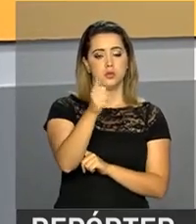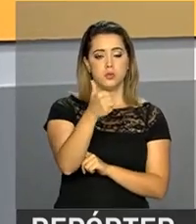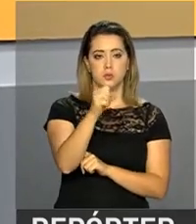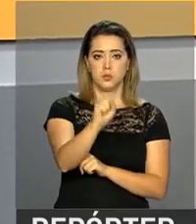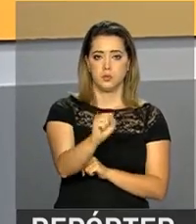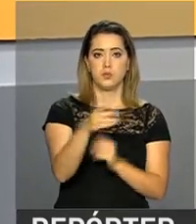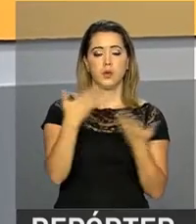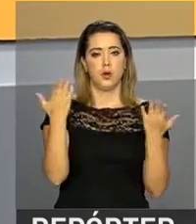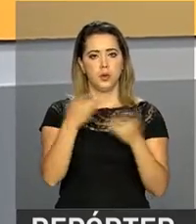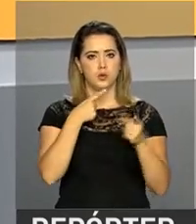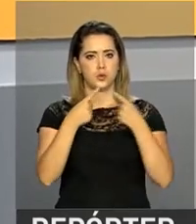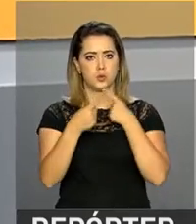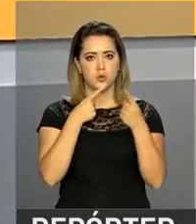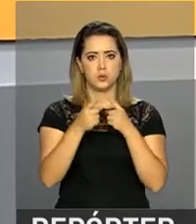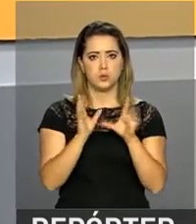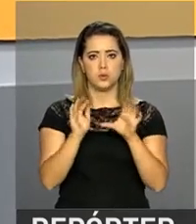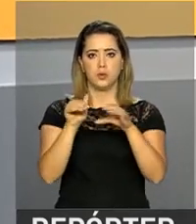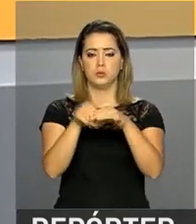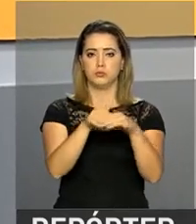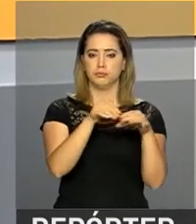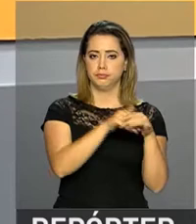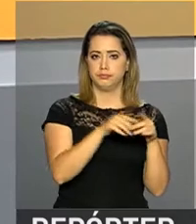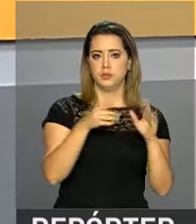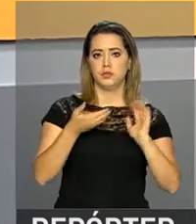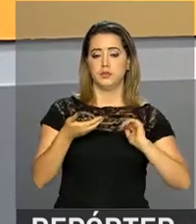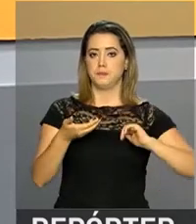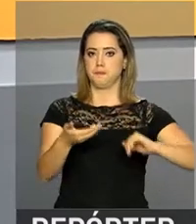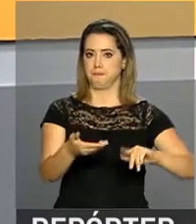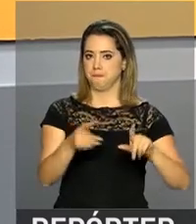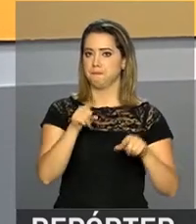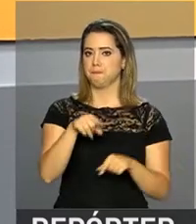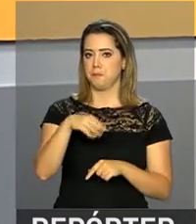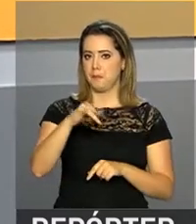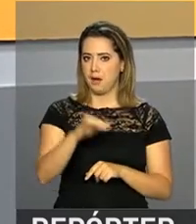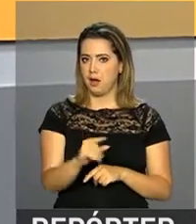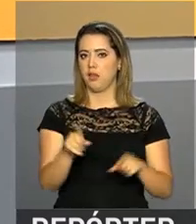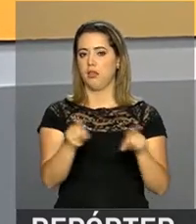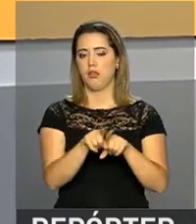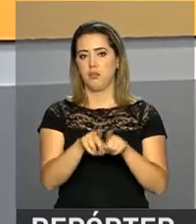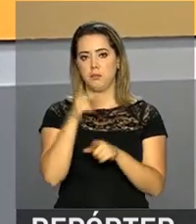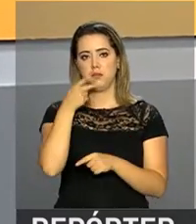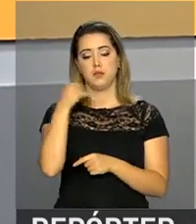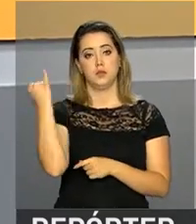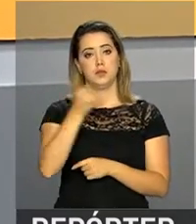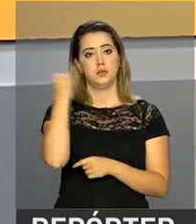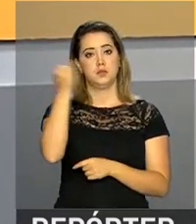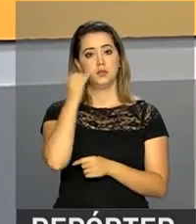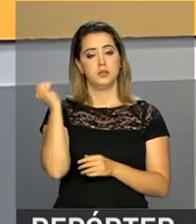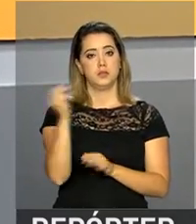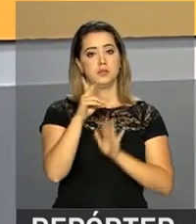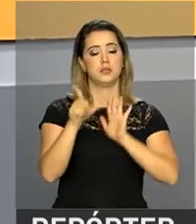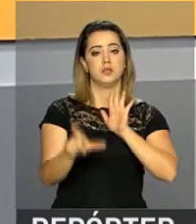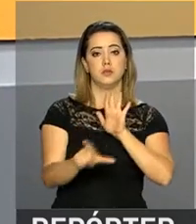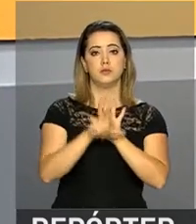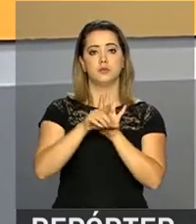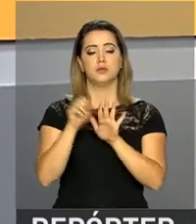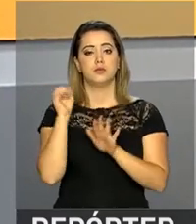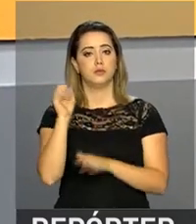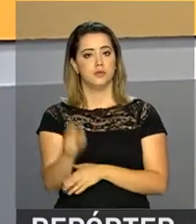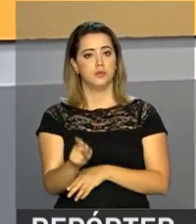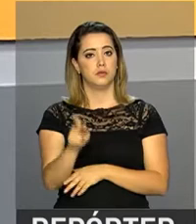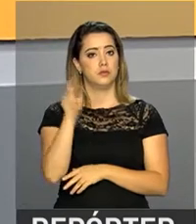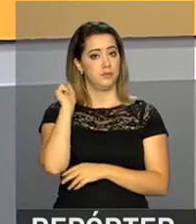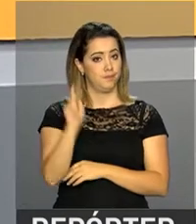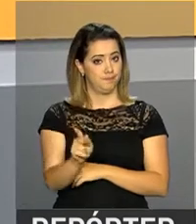em debate agora em sessão do Congresso Nacional. Maia também voltou a ressaltar a importância da reforma da Previdência para